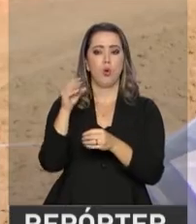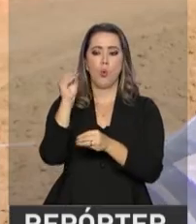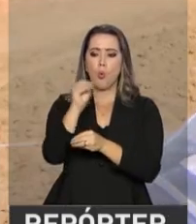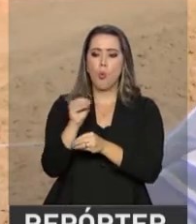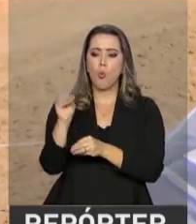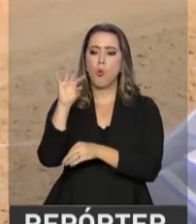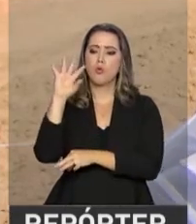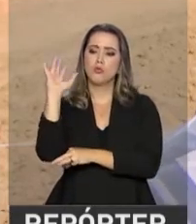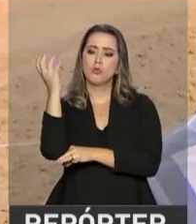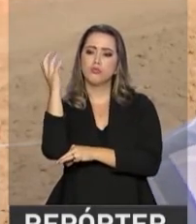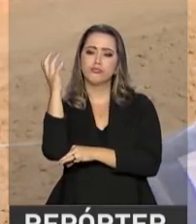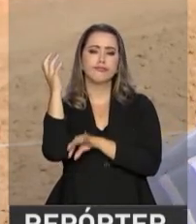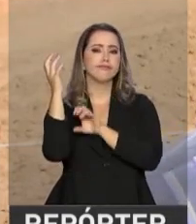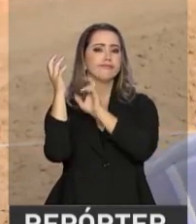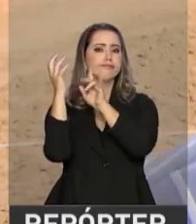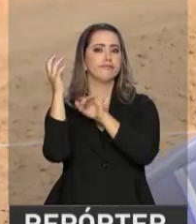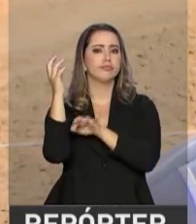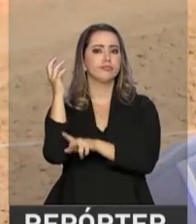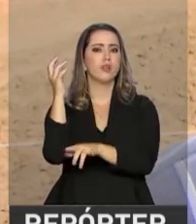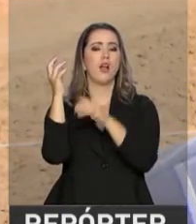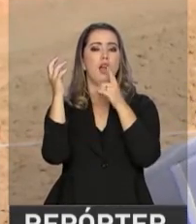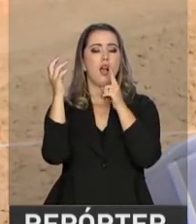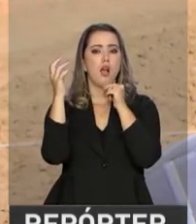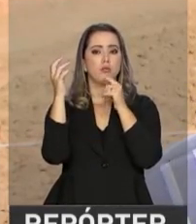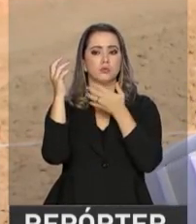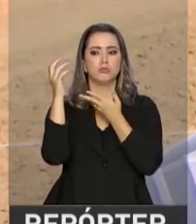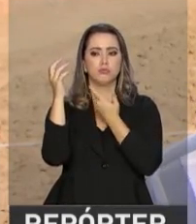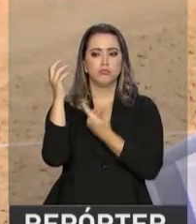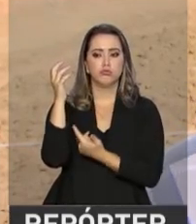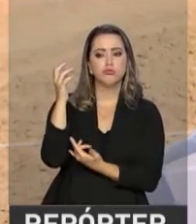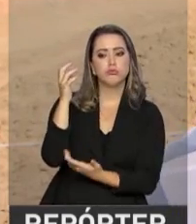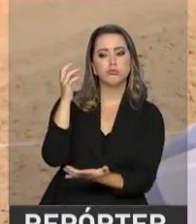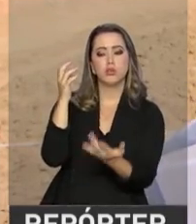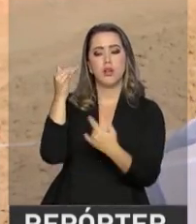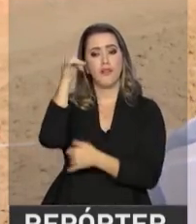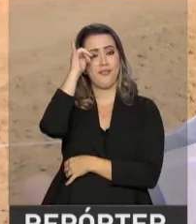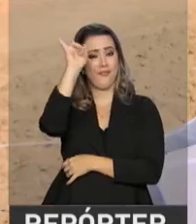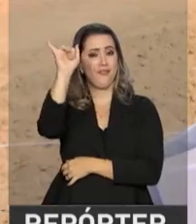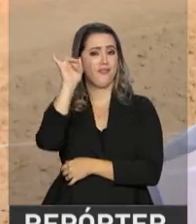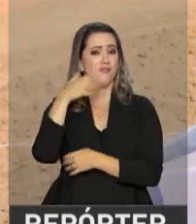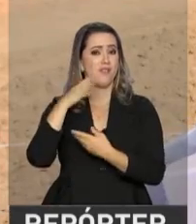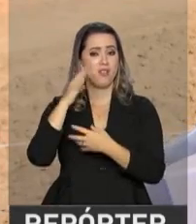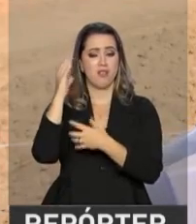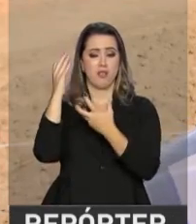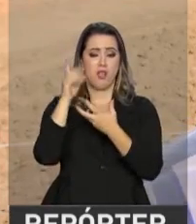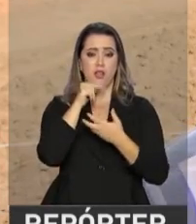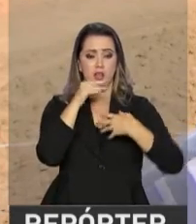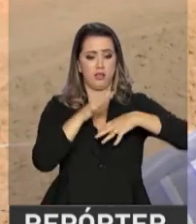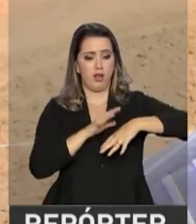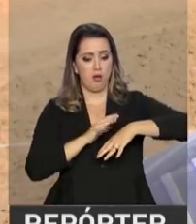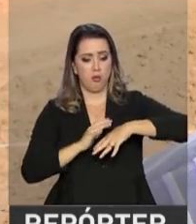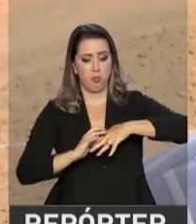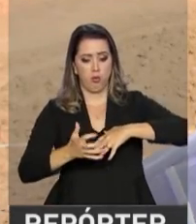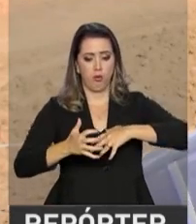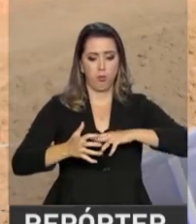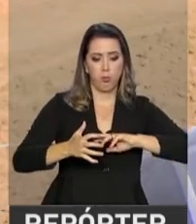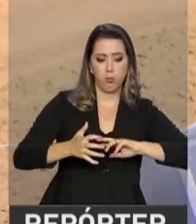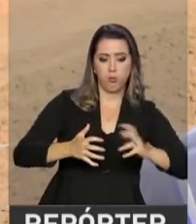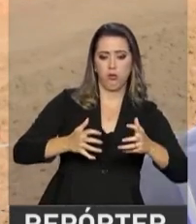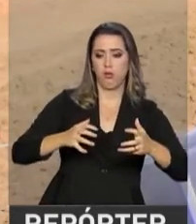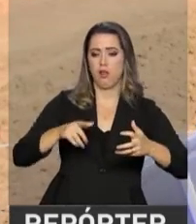quando você planta restaurar as imagens você é vida açoreamento você evita